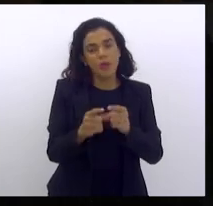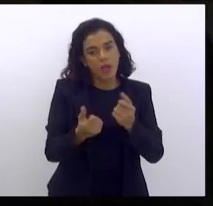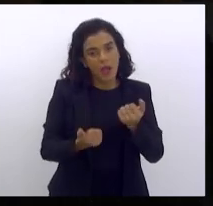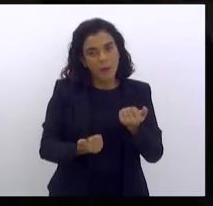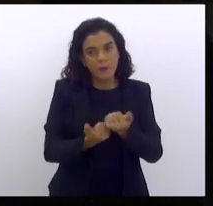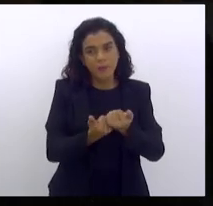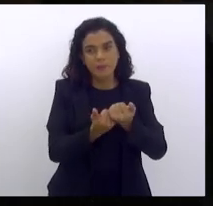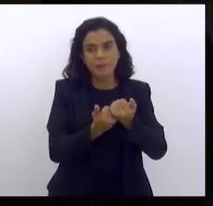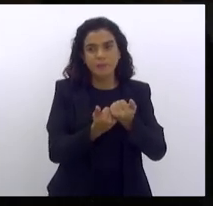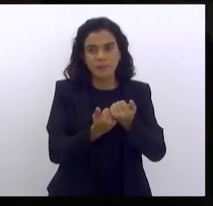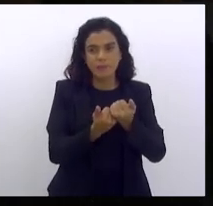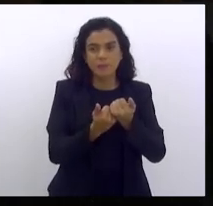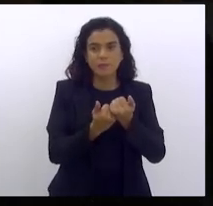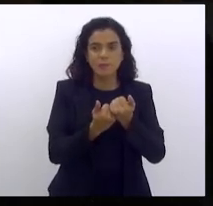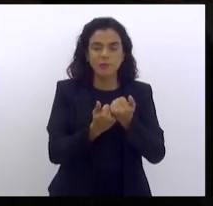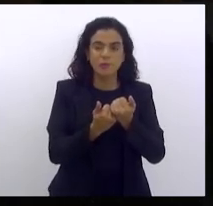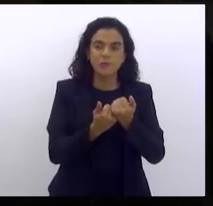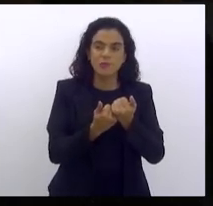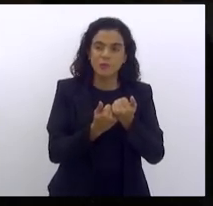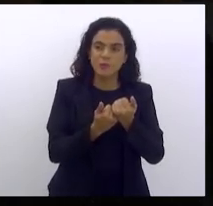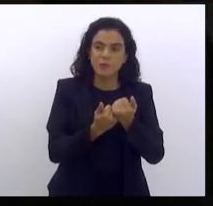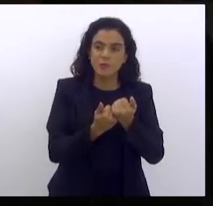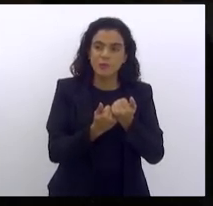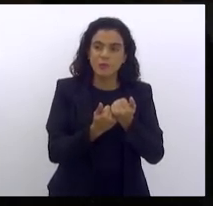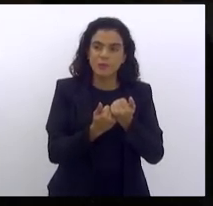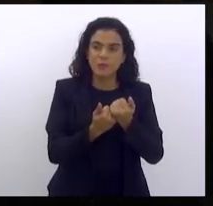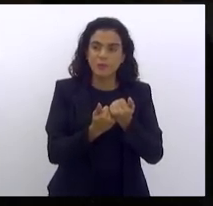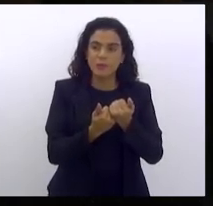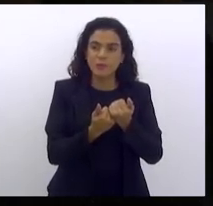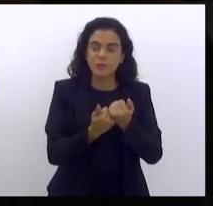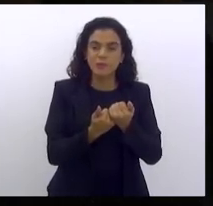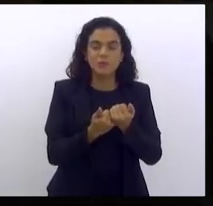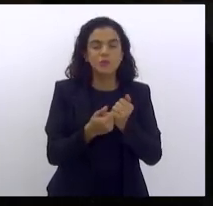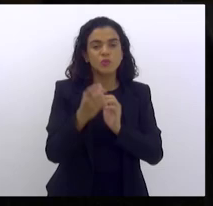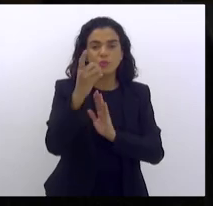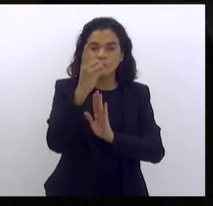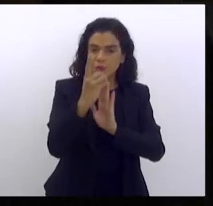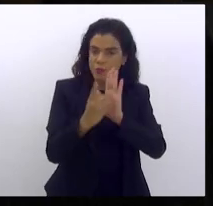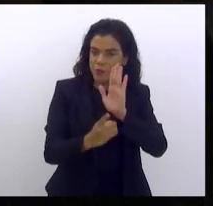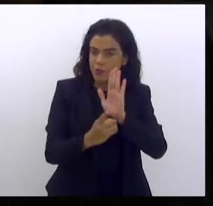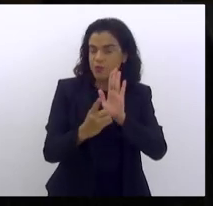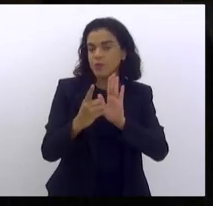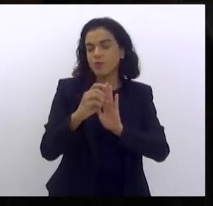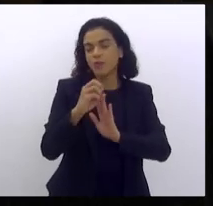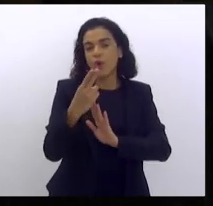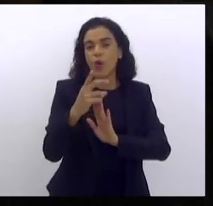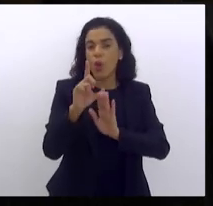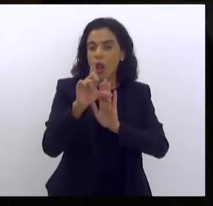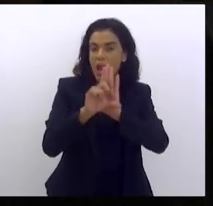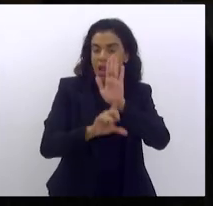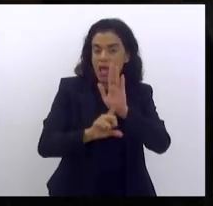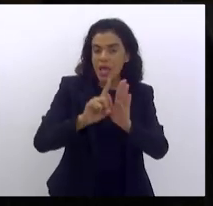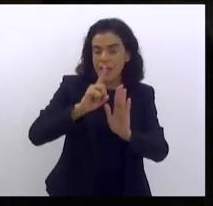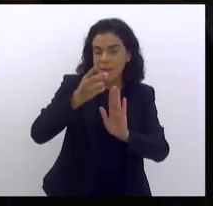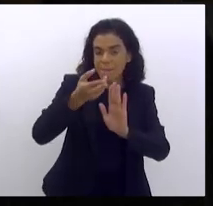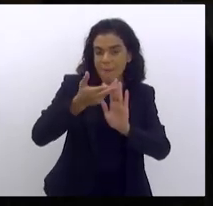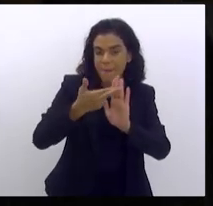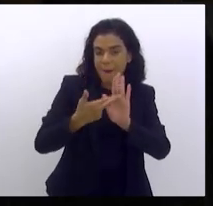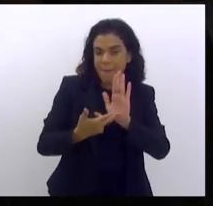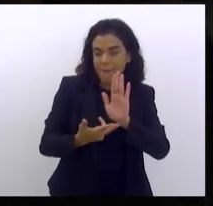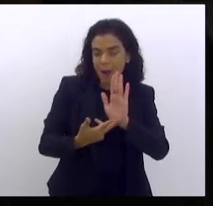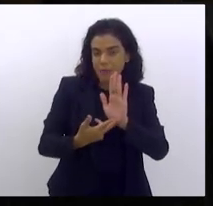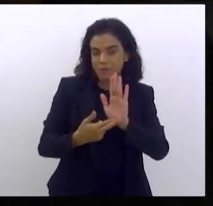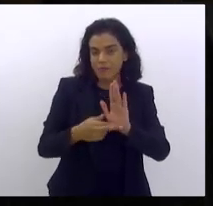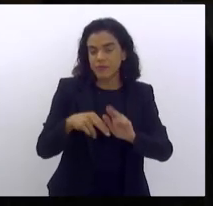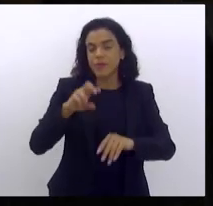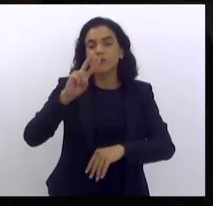apoiando a confecção de um decreto ou de uma lei normativa das blitzes,